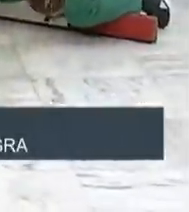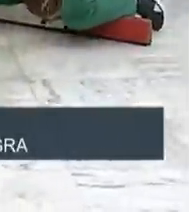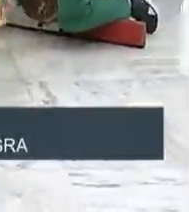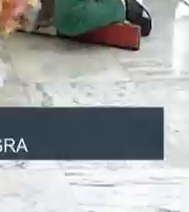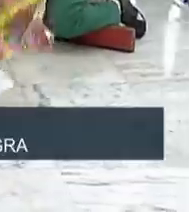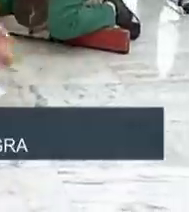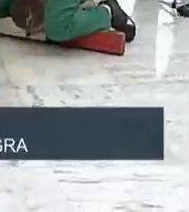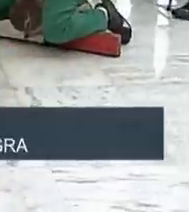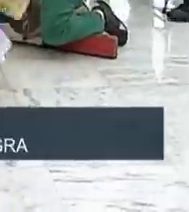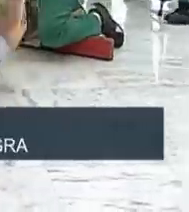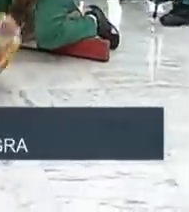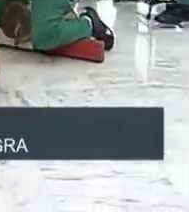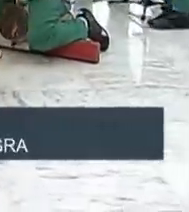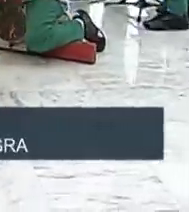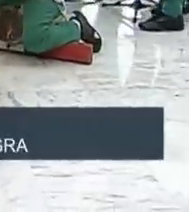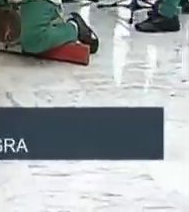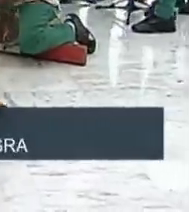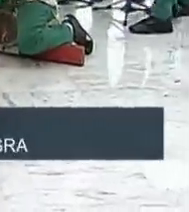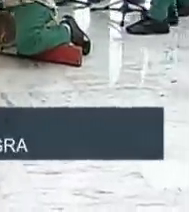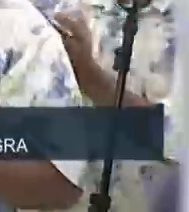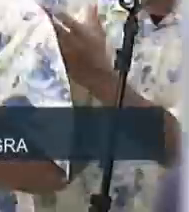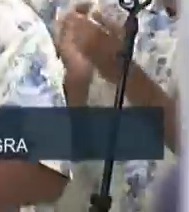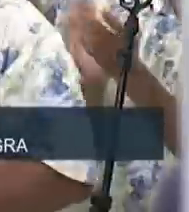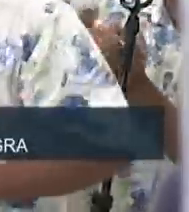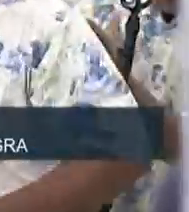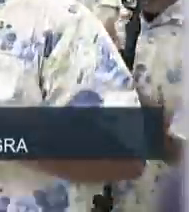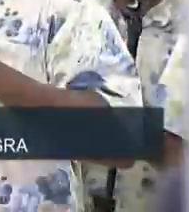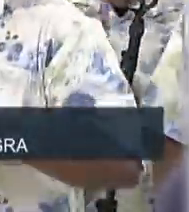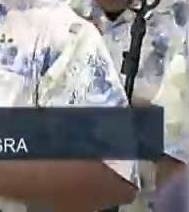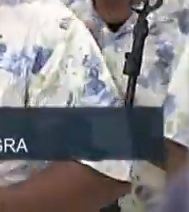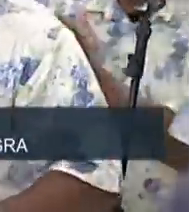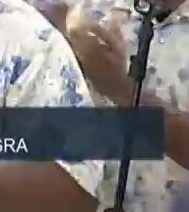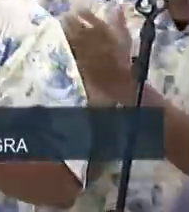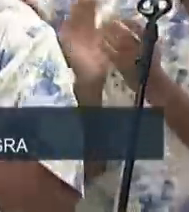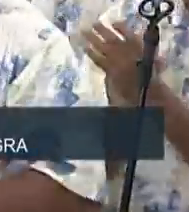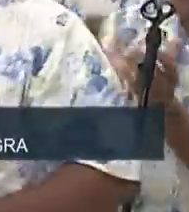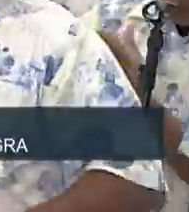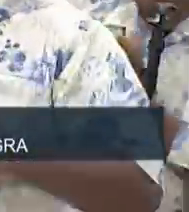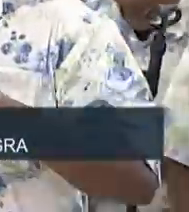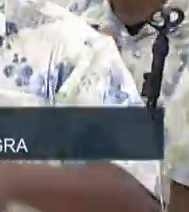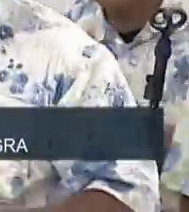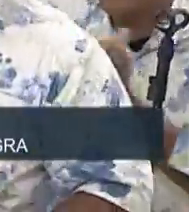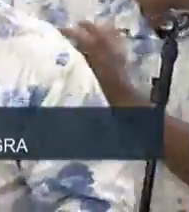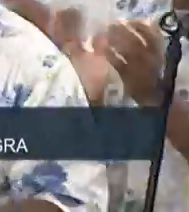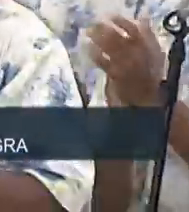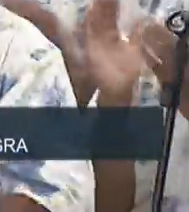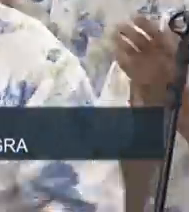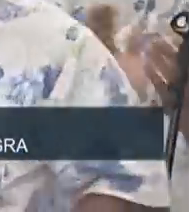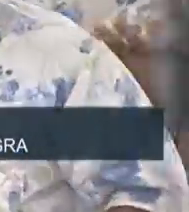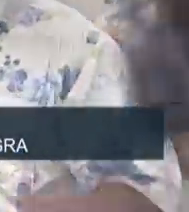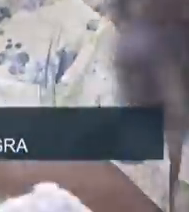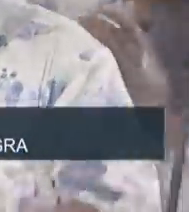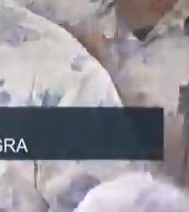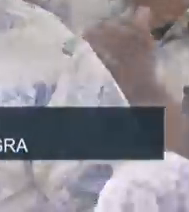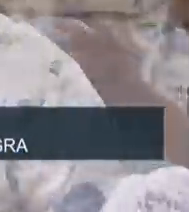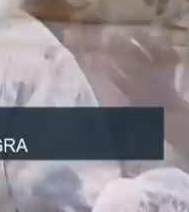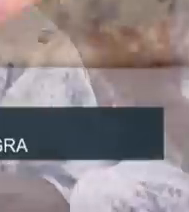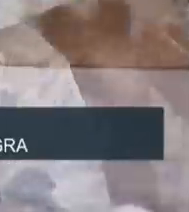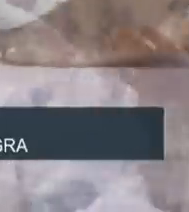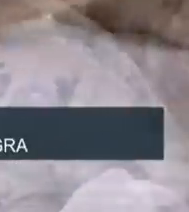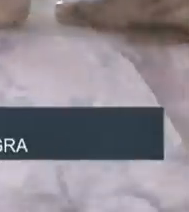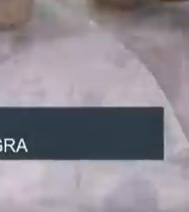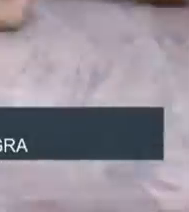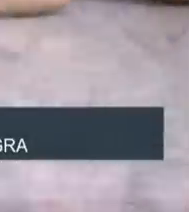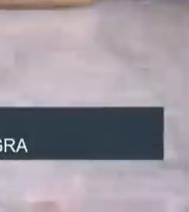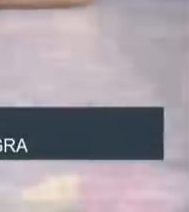Nossa Senhora eu já vou eu já vou eu já vou embora eu já vou Julian eu já